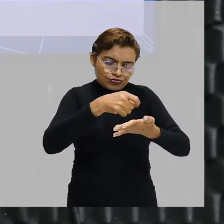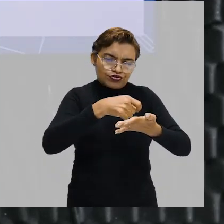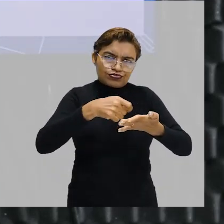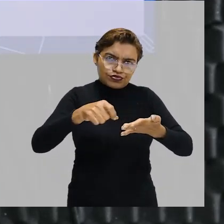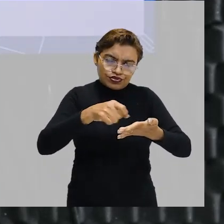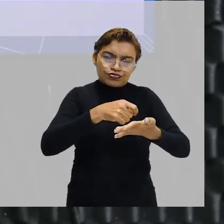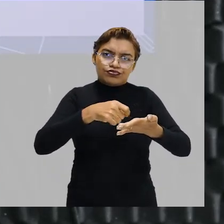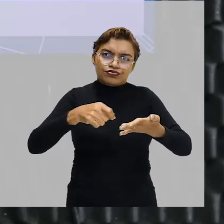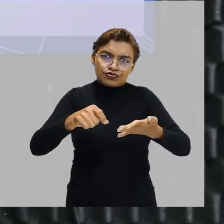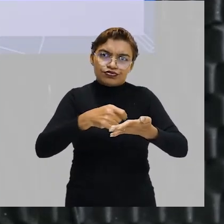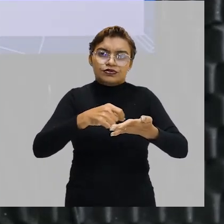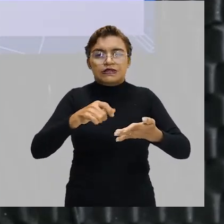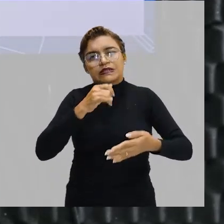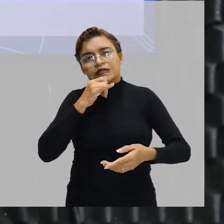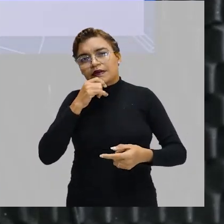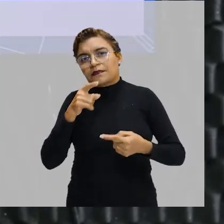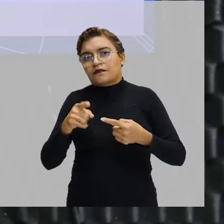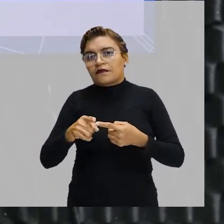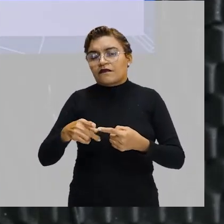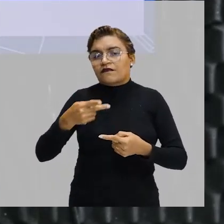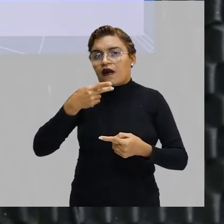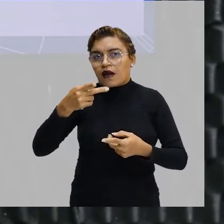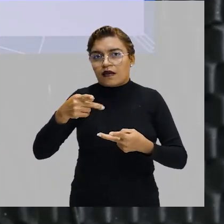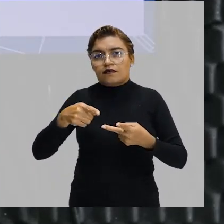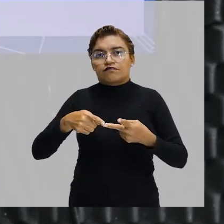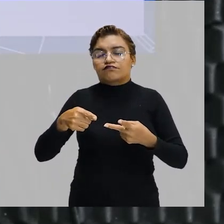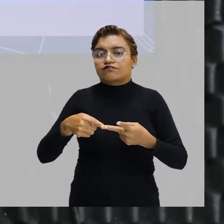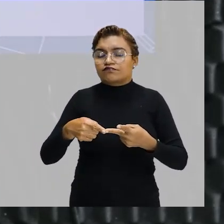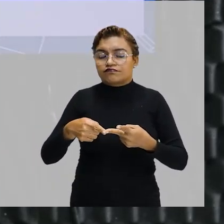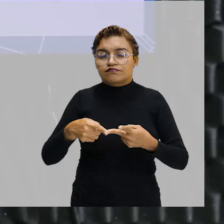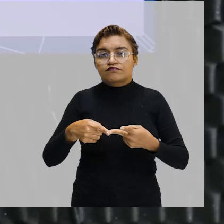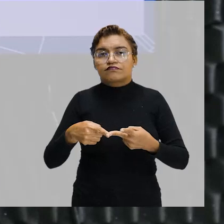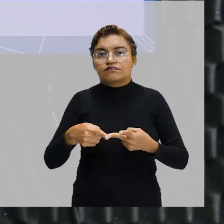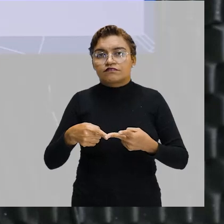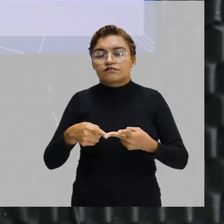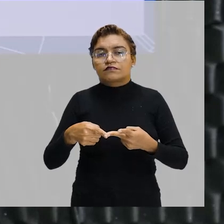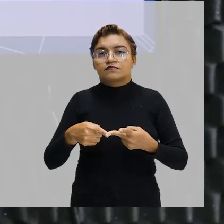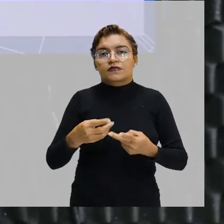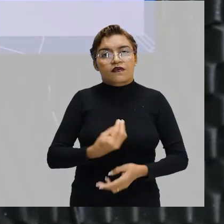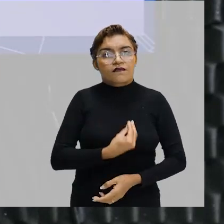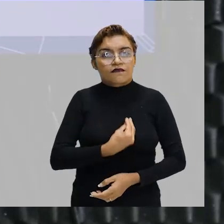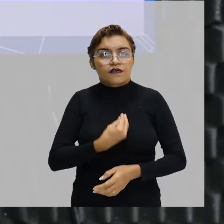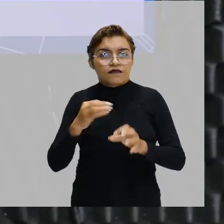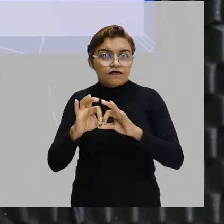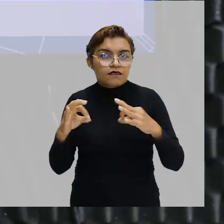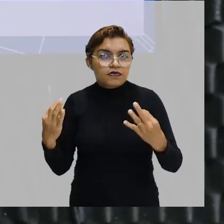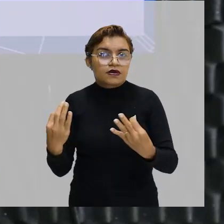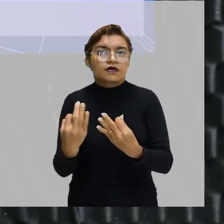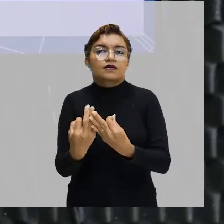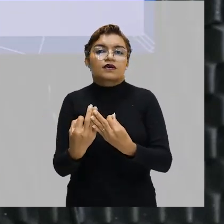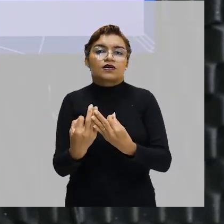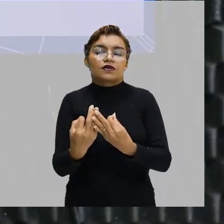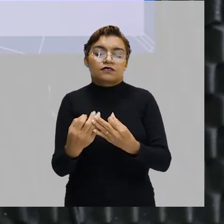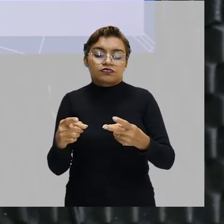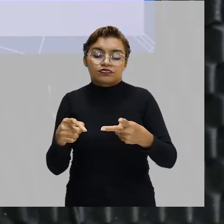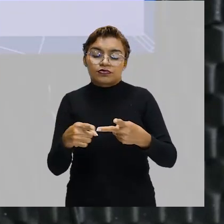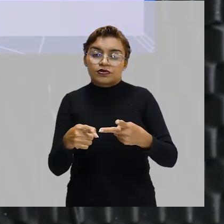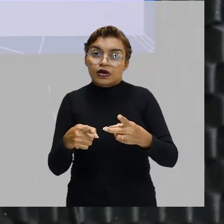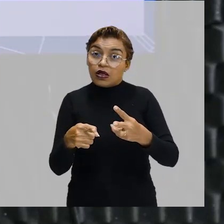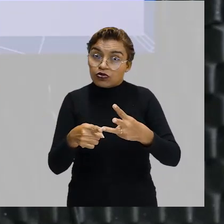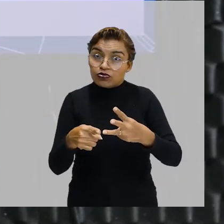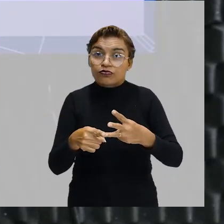inteiro. Na nossa fala, nosso convívio em família, no trabalho,